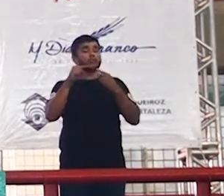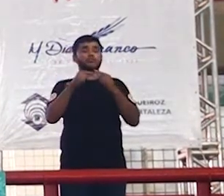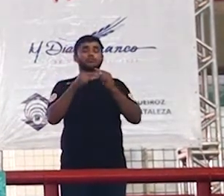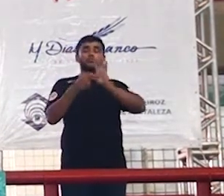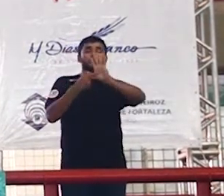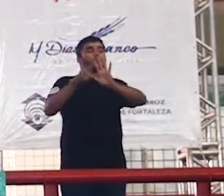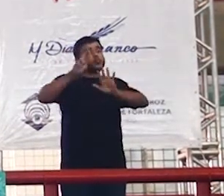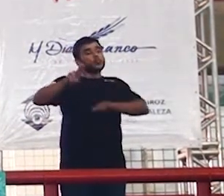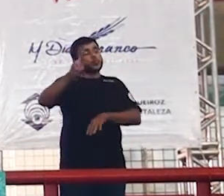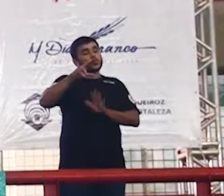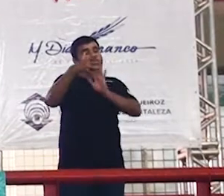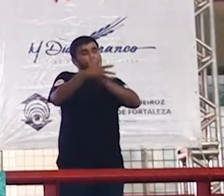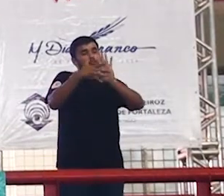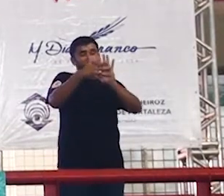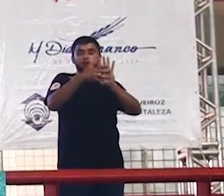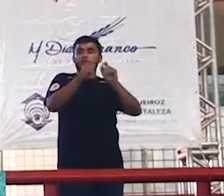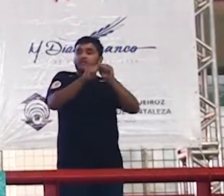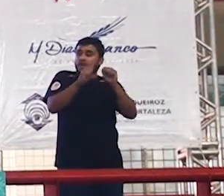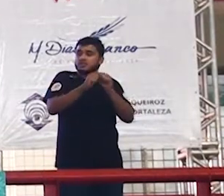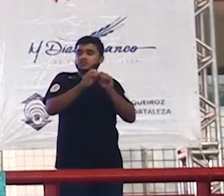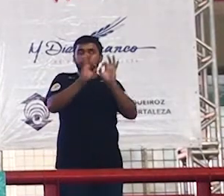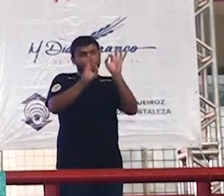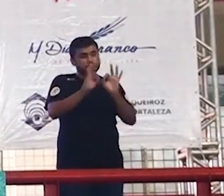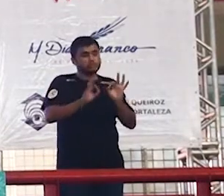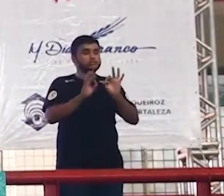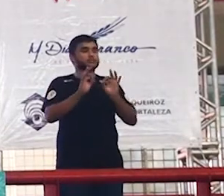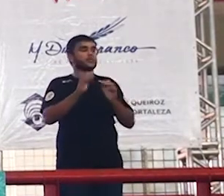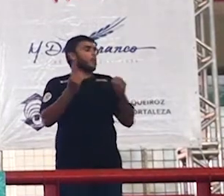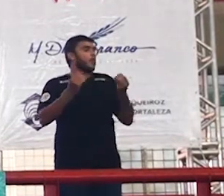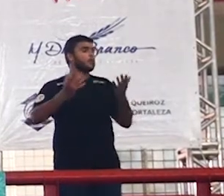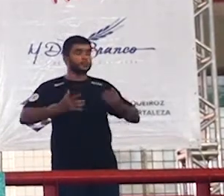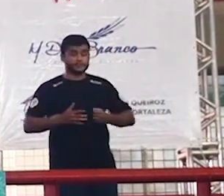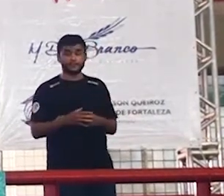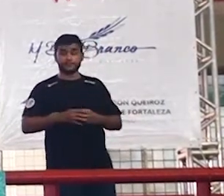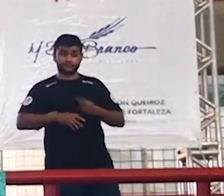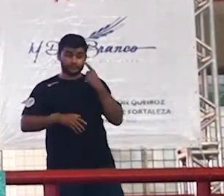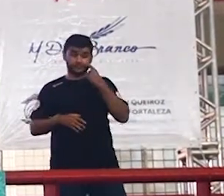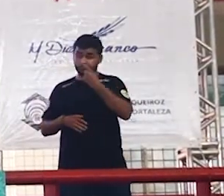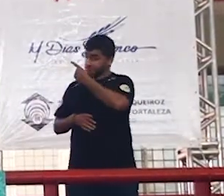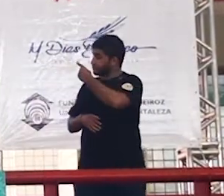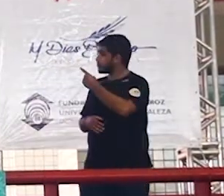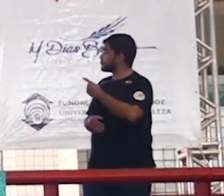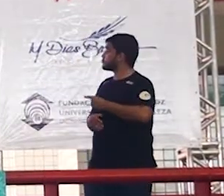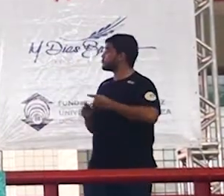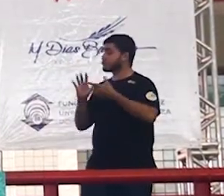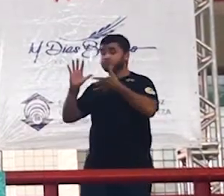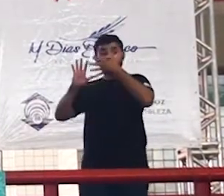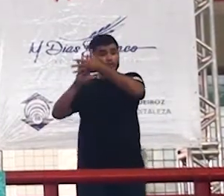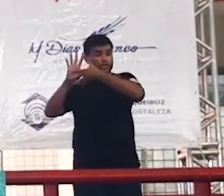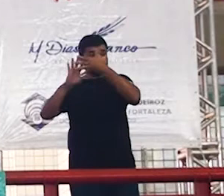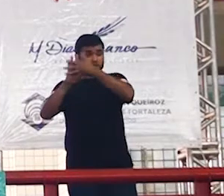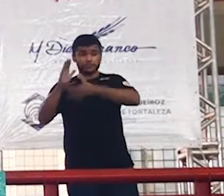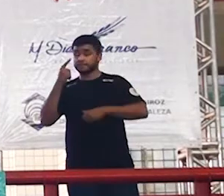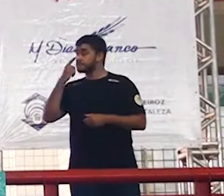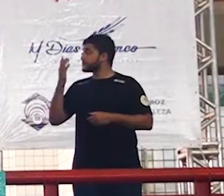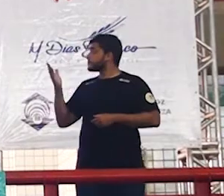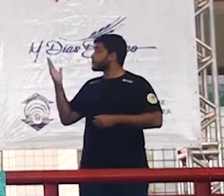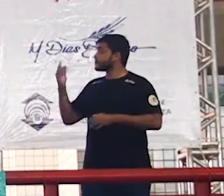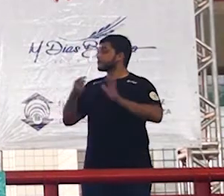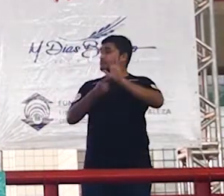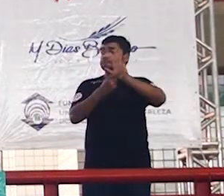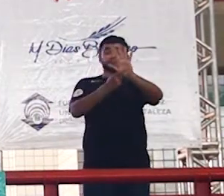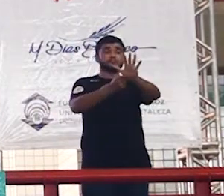expressivo utilizado na construção do texto. Então vamos aqui, isso é um texto. Qual é a mensagem do texto?